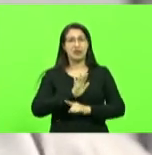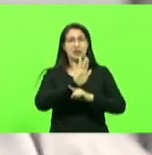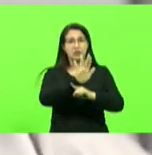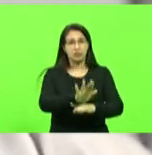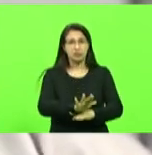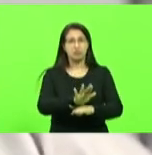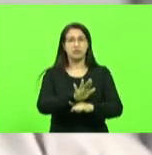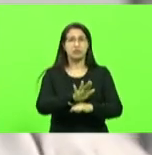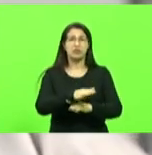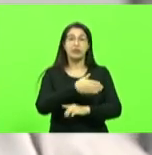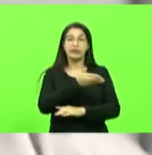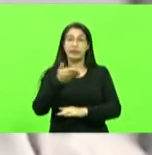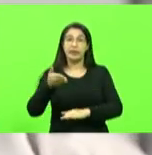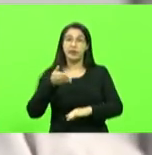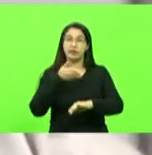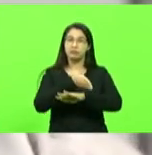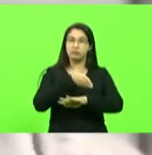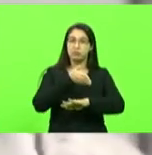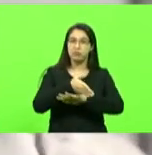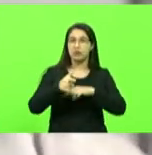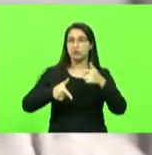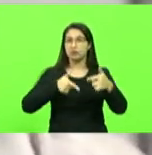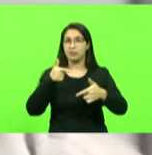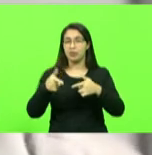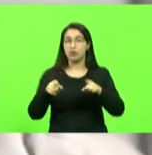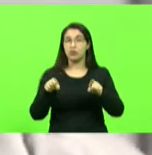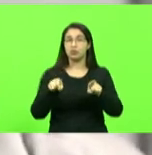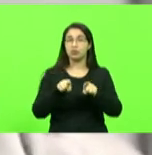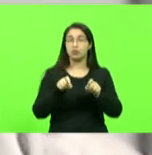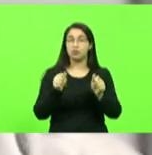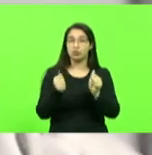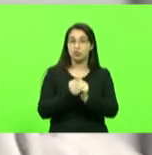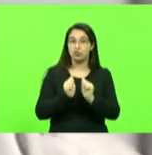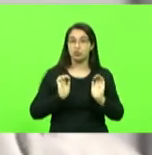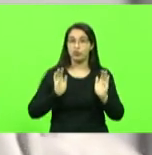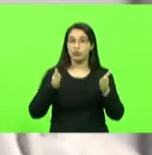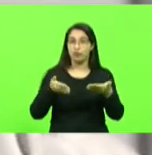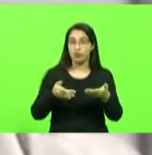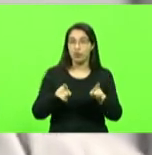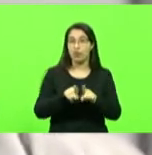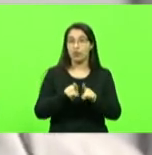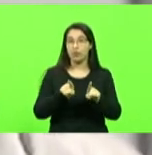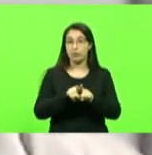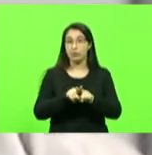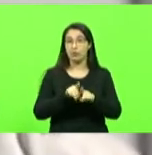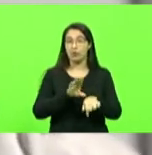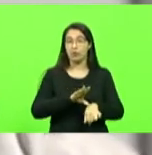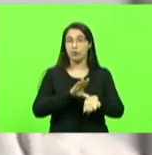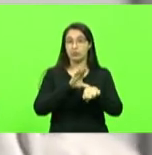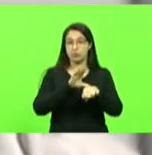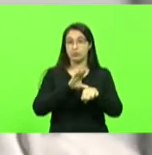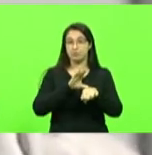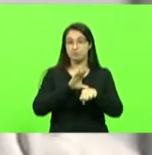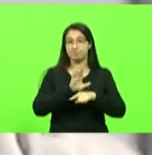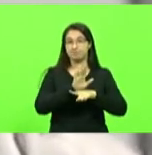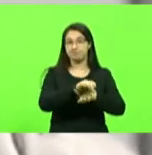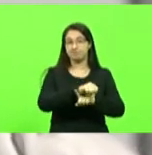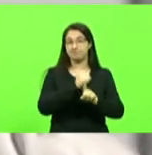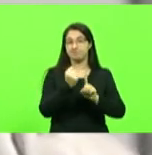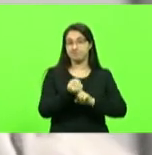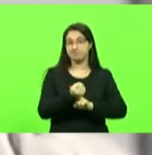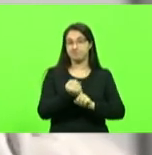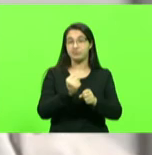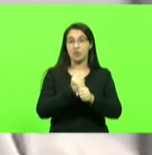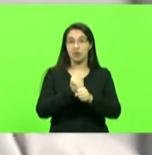dos trabalhadores junto aos fóruns e nos conselhos de assistência social. Este ano, que temos conferência de